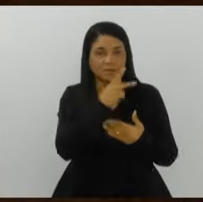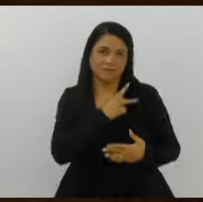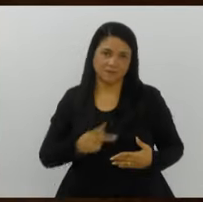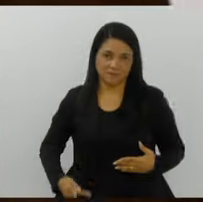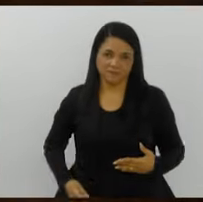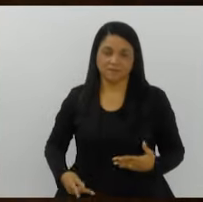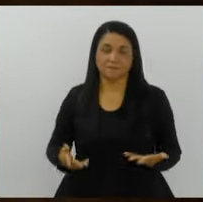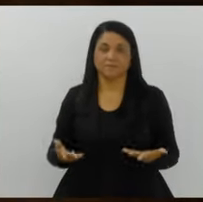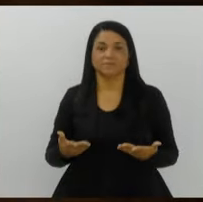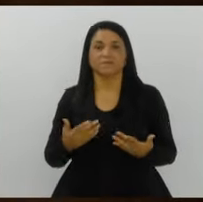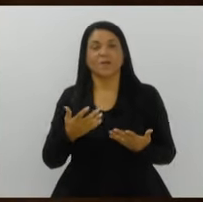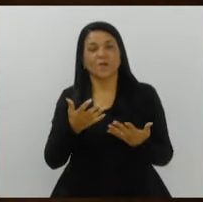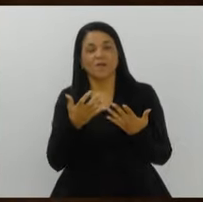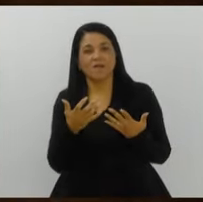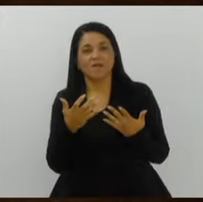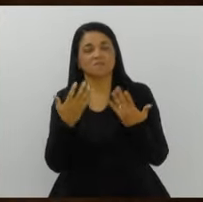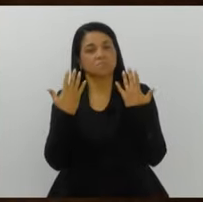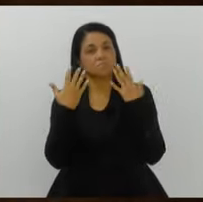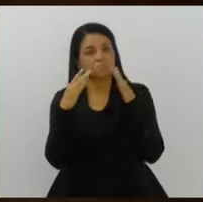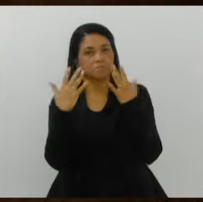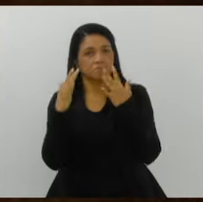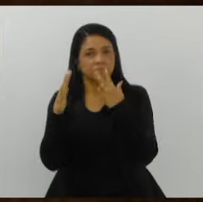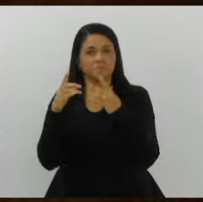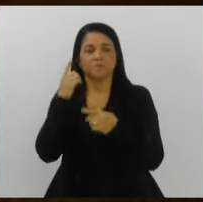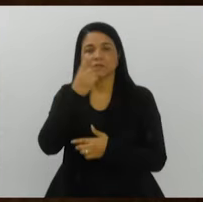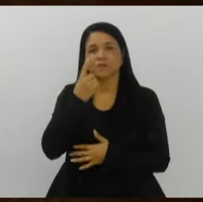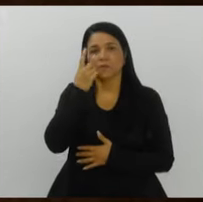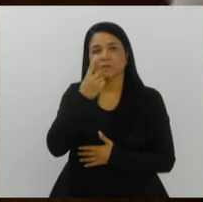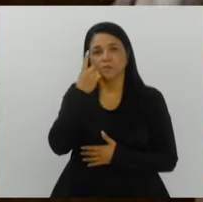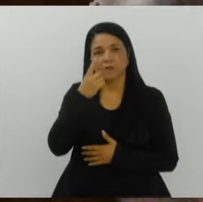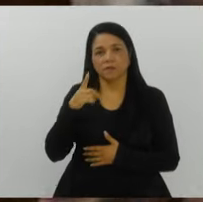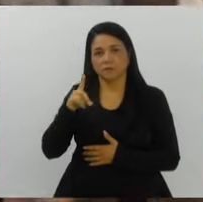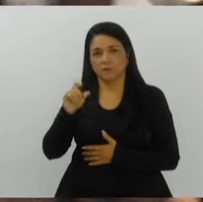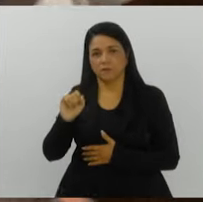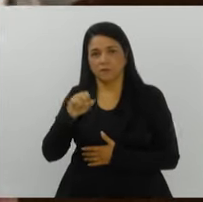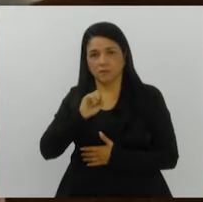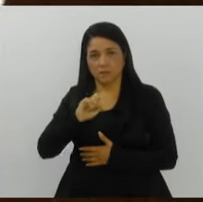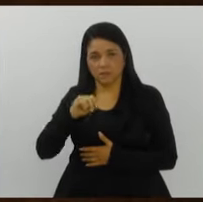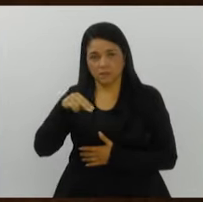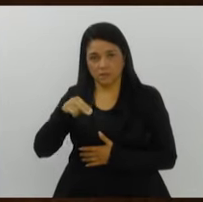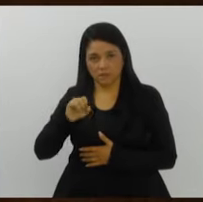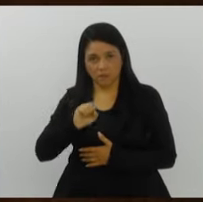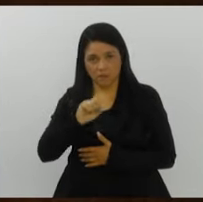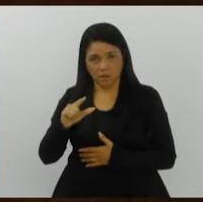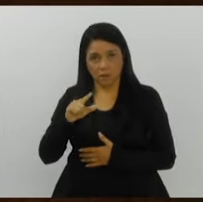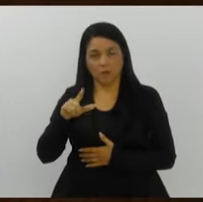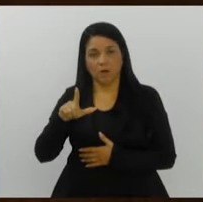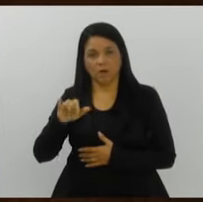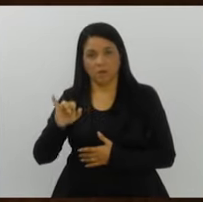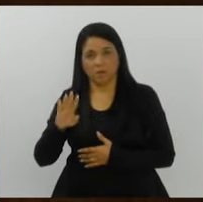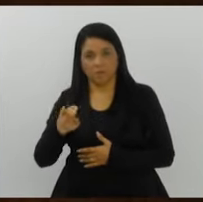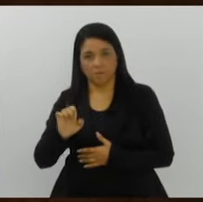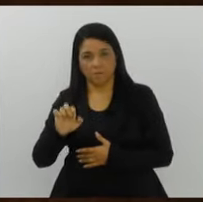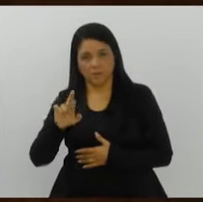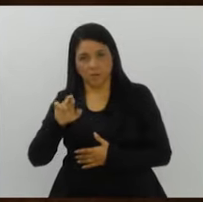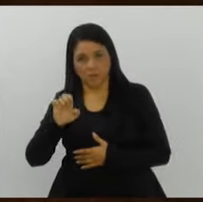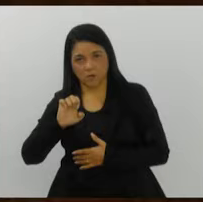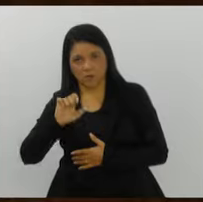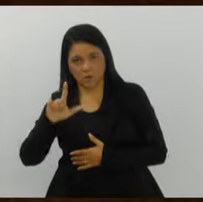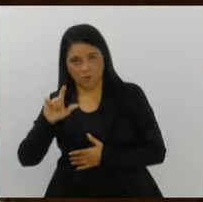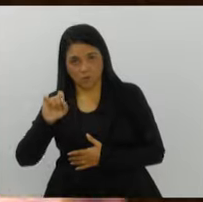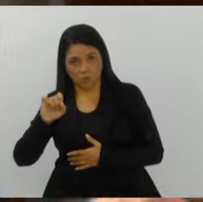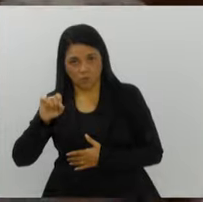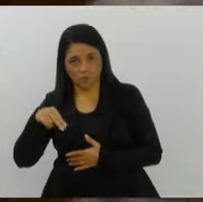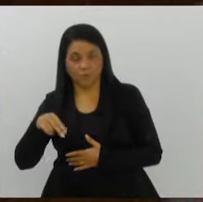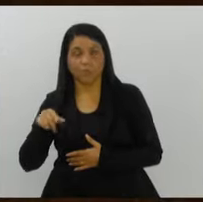Queria nada que mais de parabenizar o deputado Daniel Librelon pelo projeto de lei que